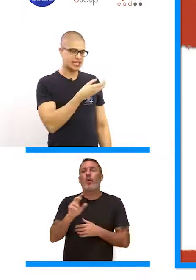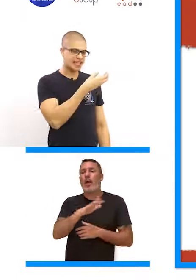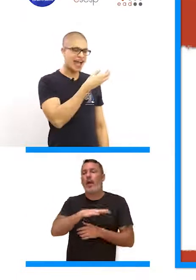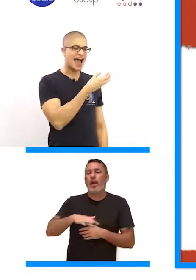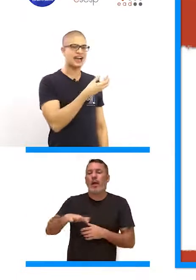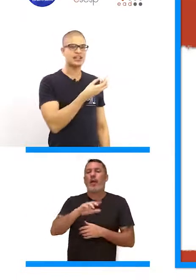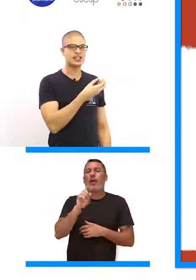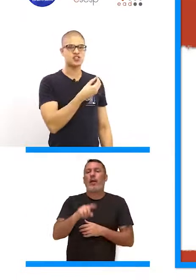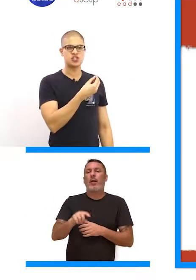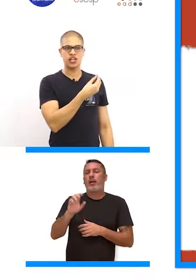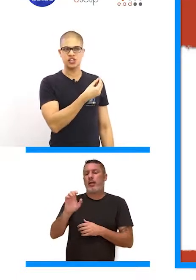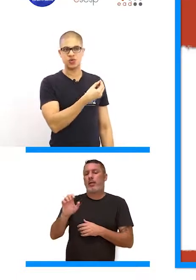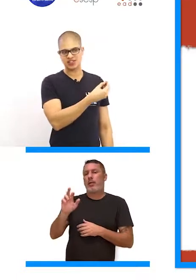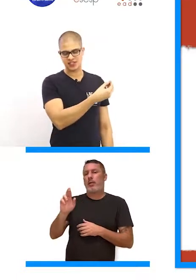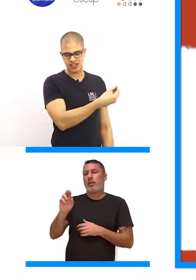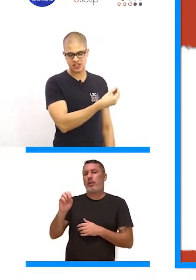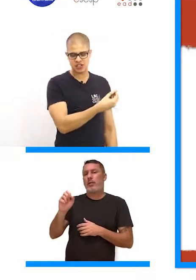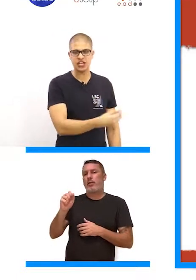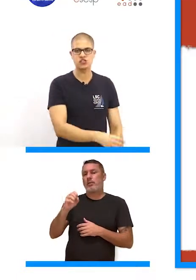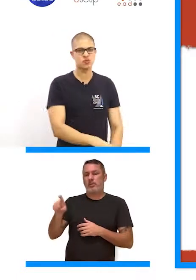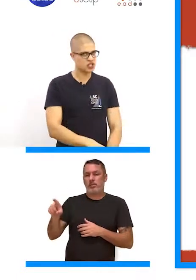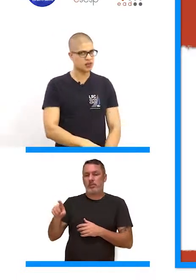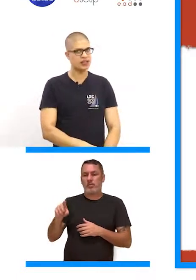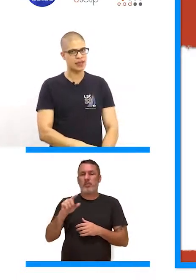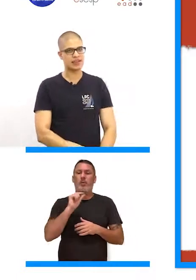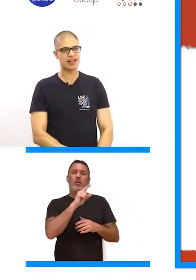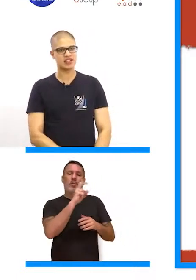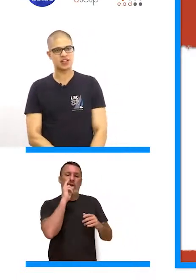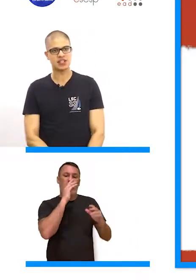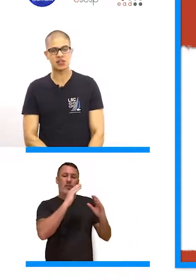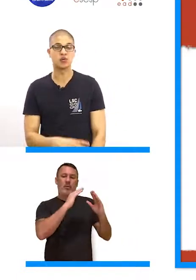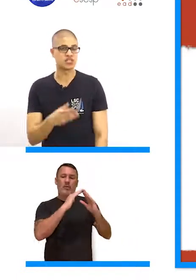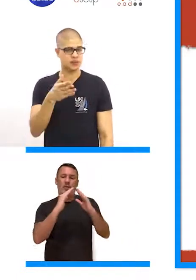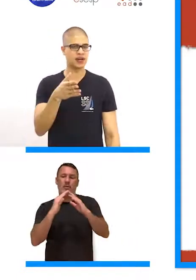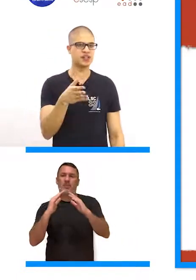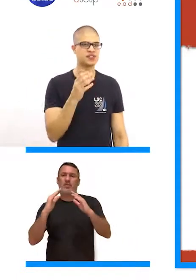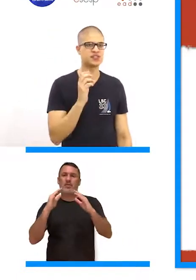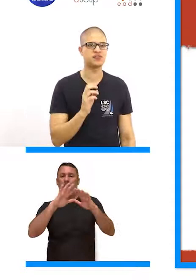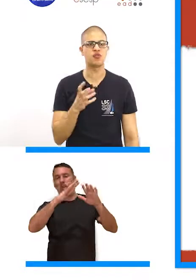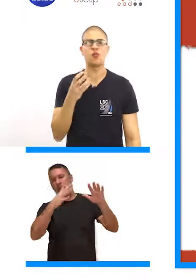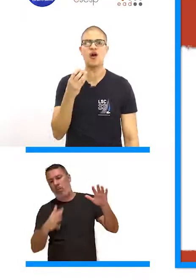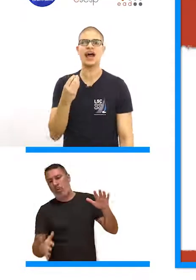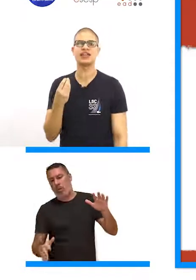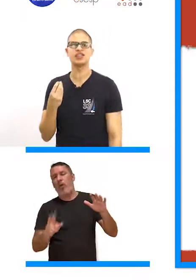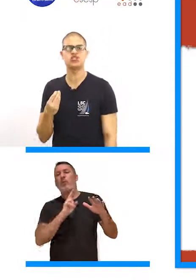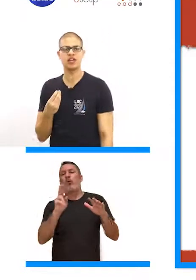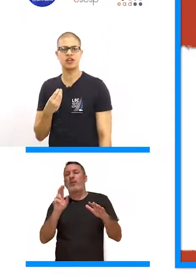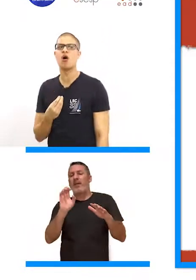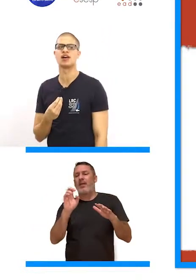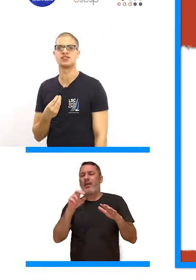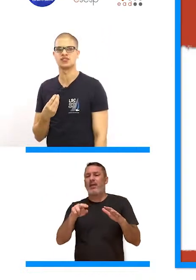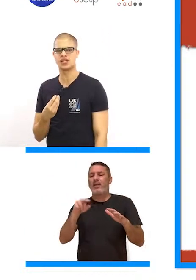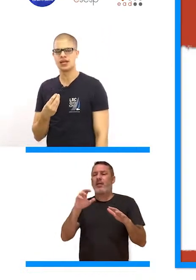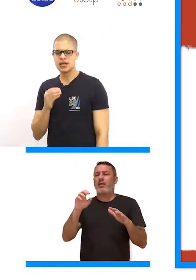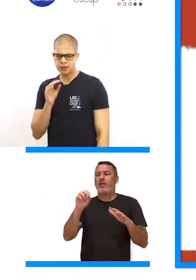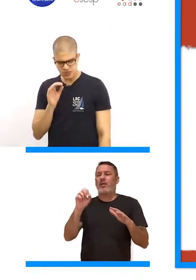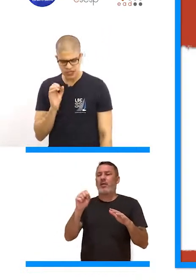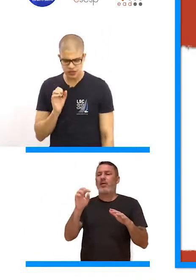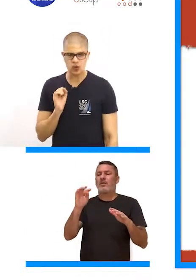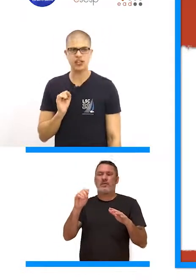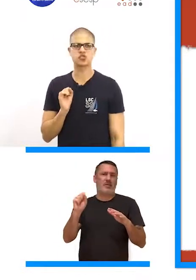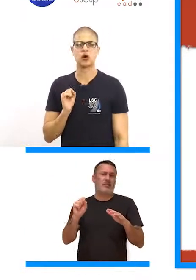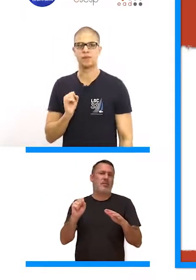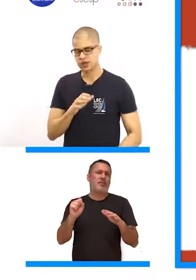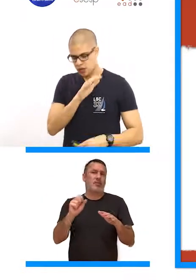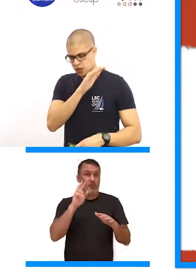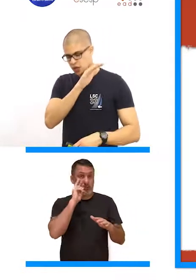preocupações em áreas de risco, essas áreas de risco sendo determinadas aí, inclusive pela Defesa Civil, como áreas de encostas. Meus